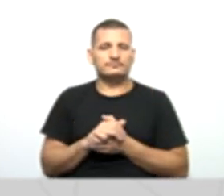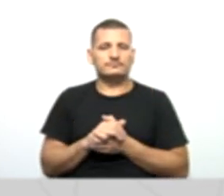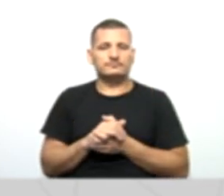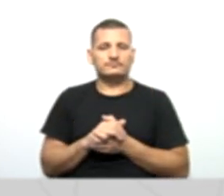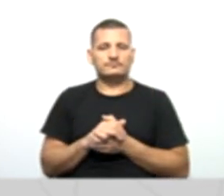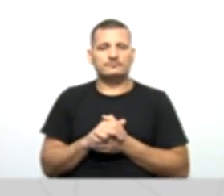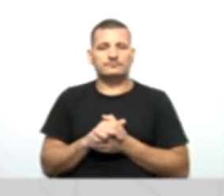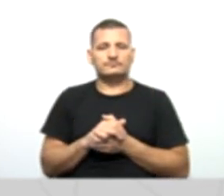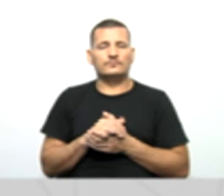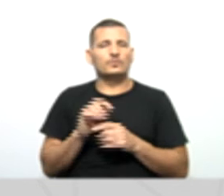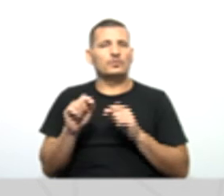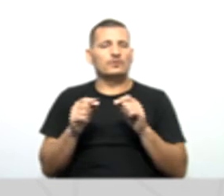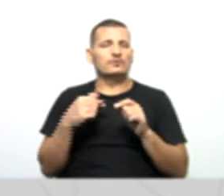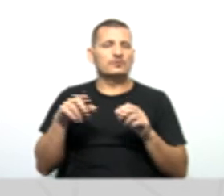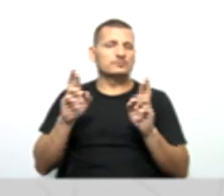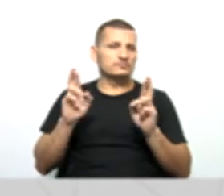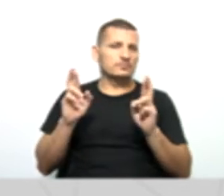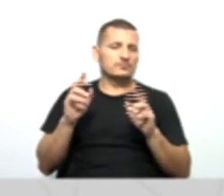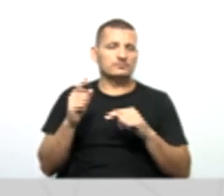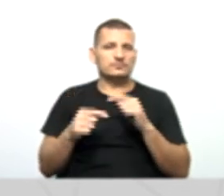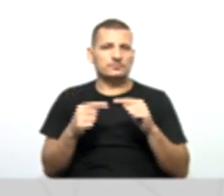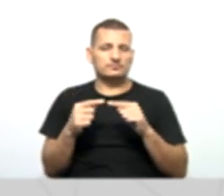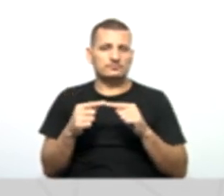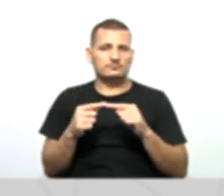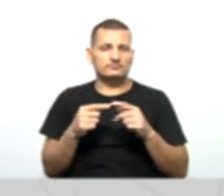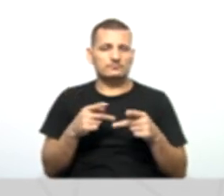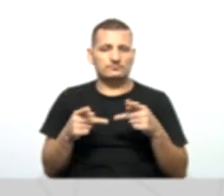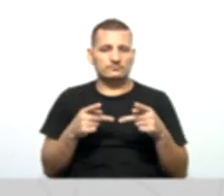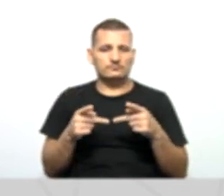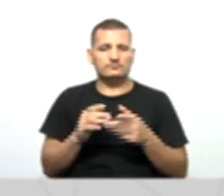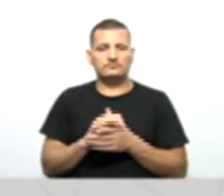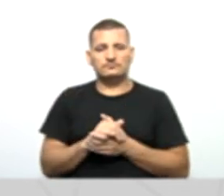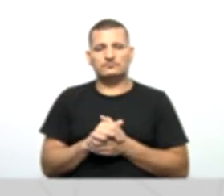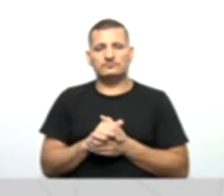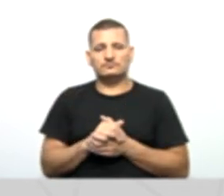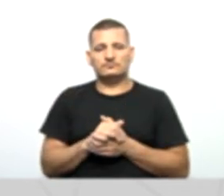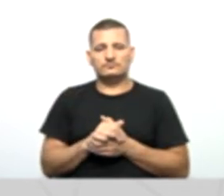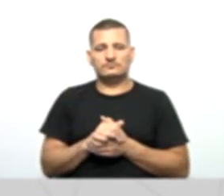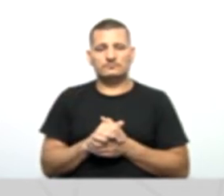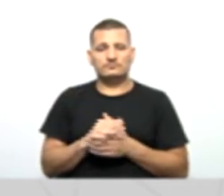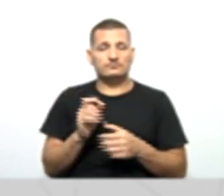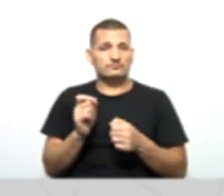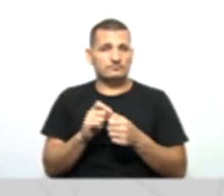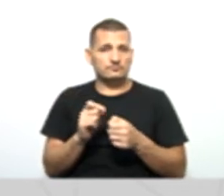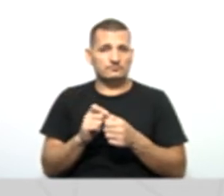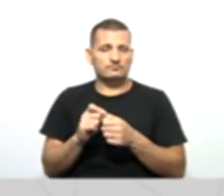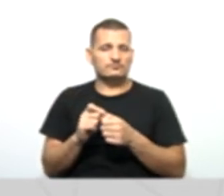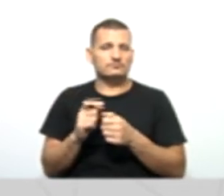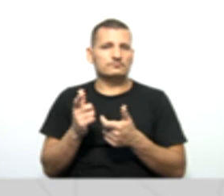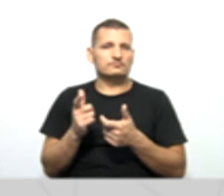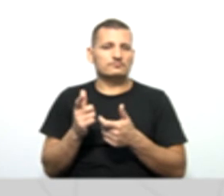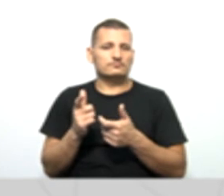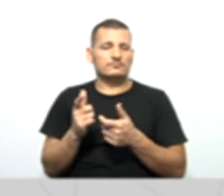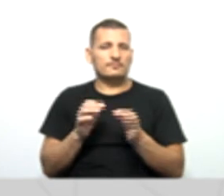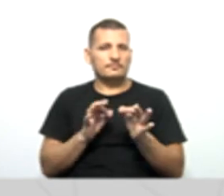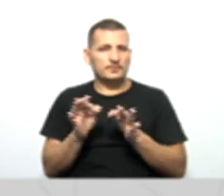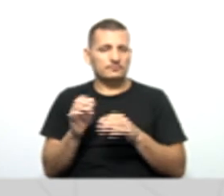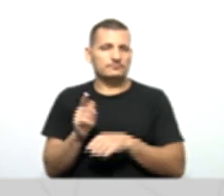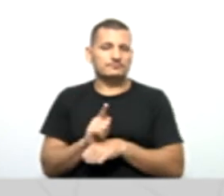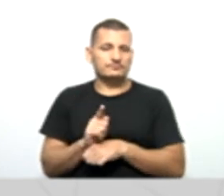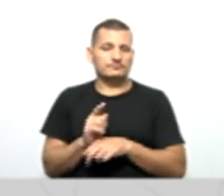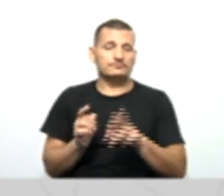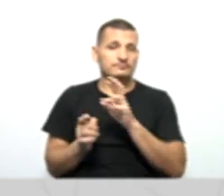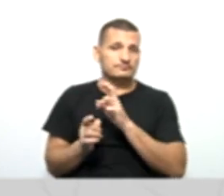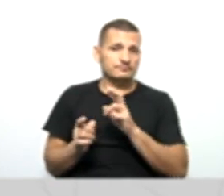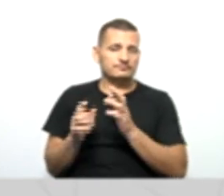aquilo que a gente espera, nossos objetivos do projeto. Executar o plano de gerenciamento, monitorar e